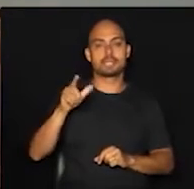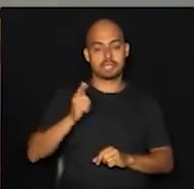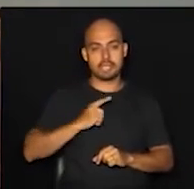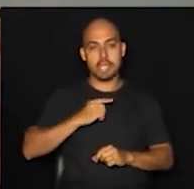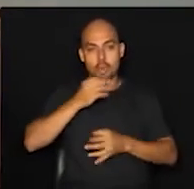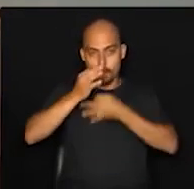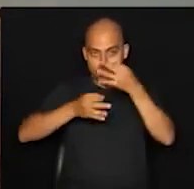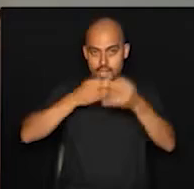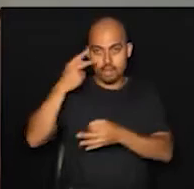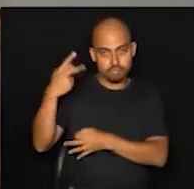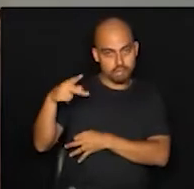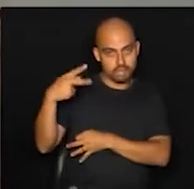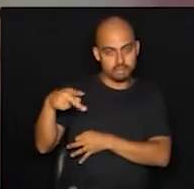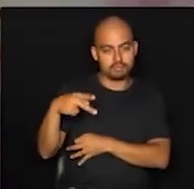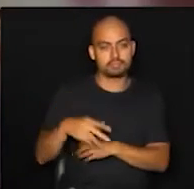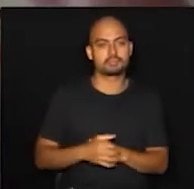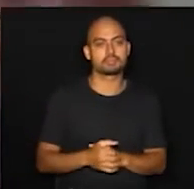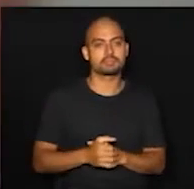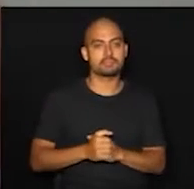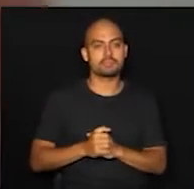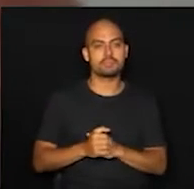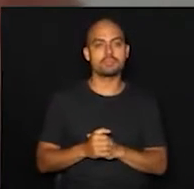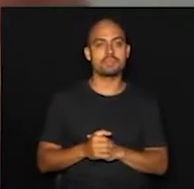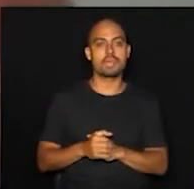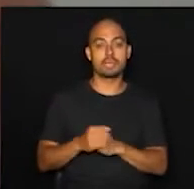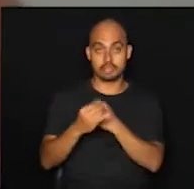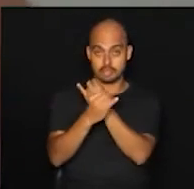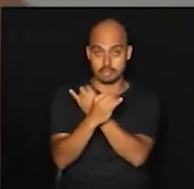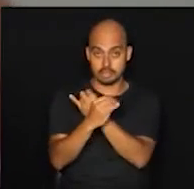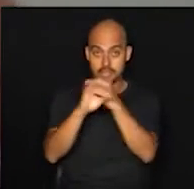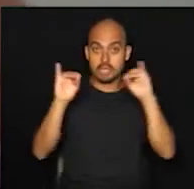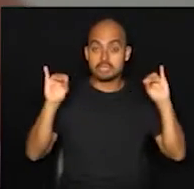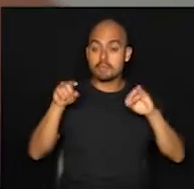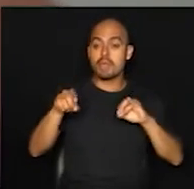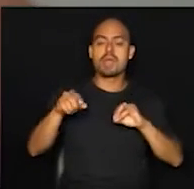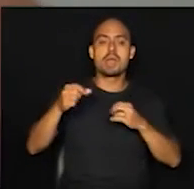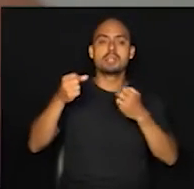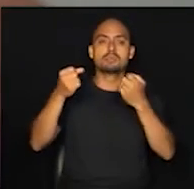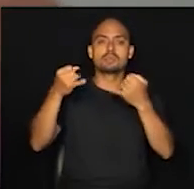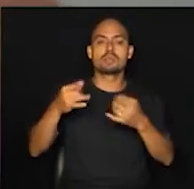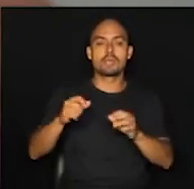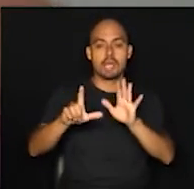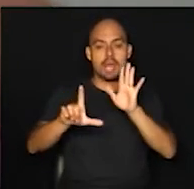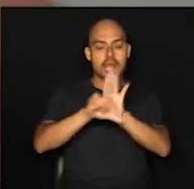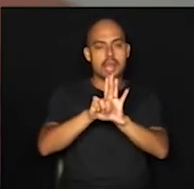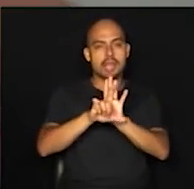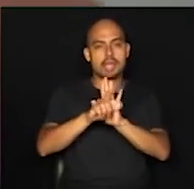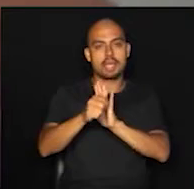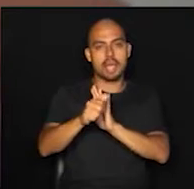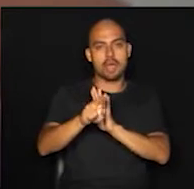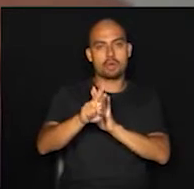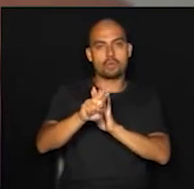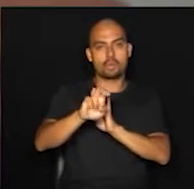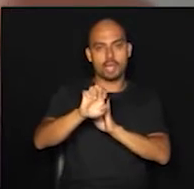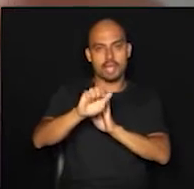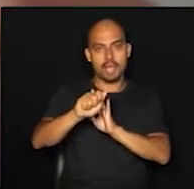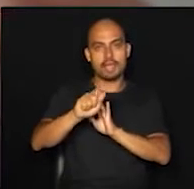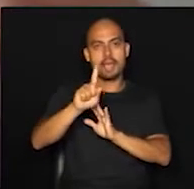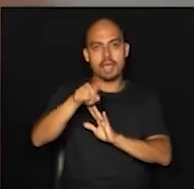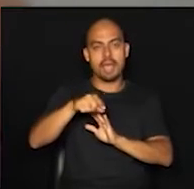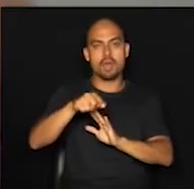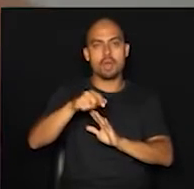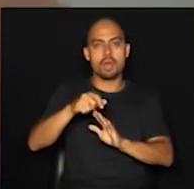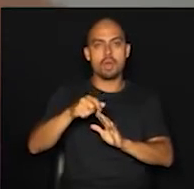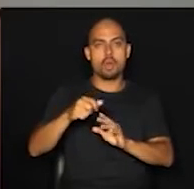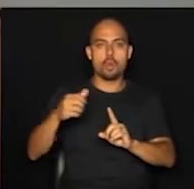dela, a versão isabelina. Ela chamou, ela disse que a Lei Áurea foi um golpe de Estado, entre aspas, de Estado ela não usou,